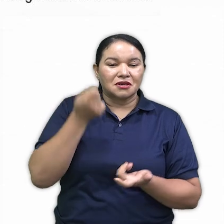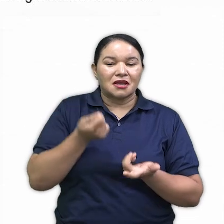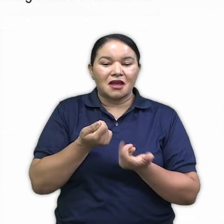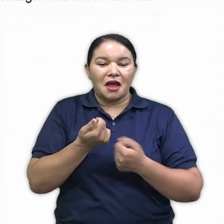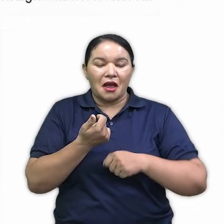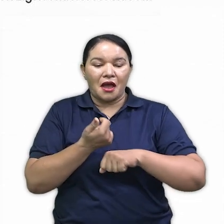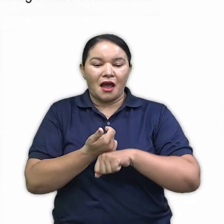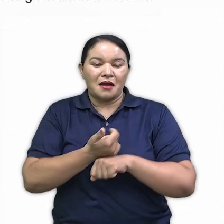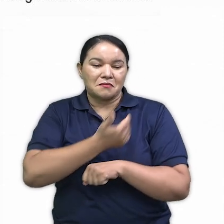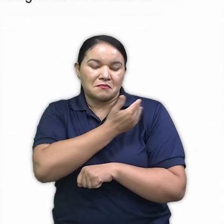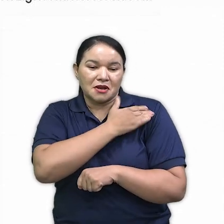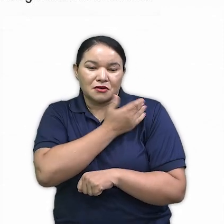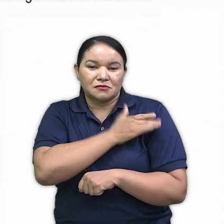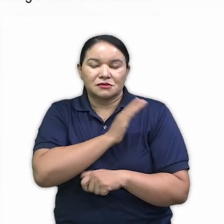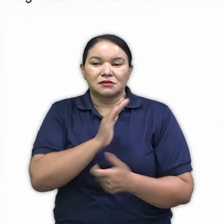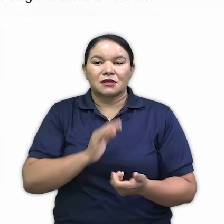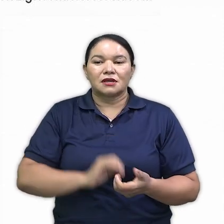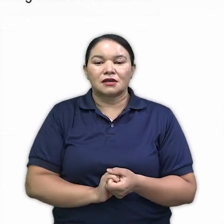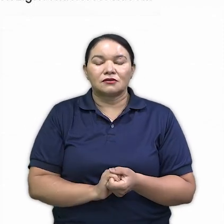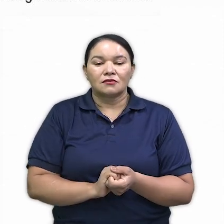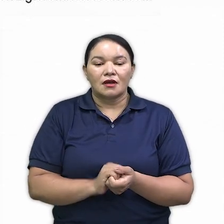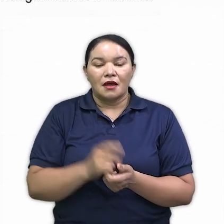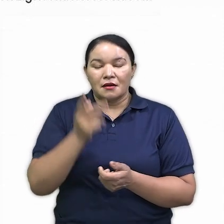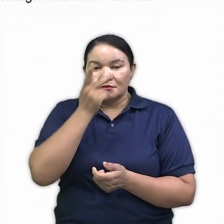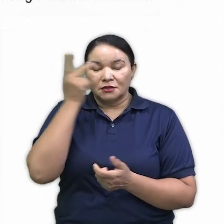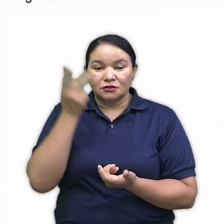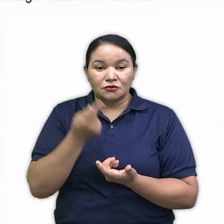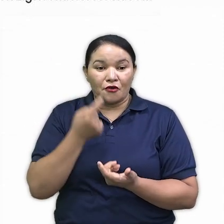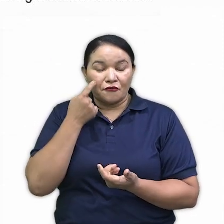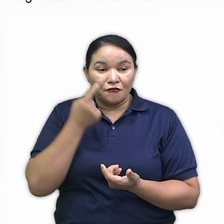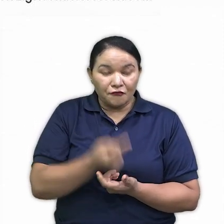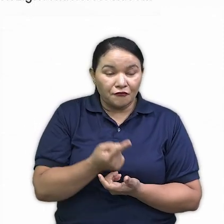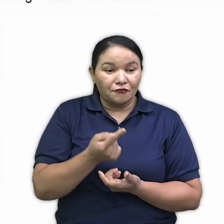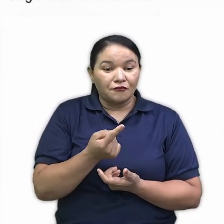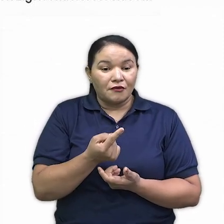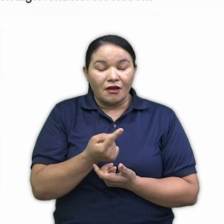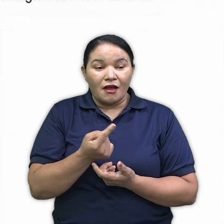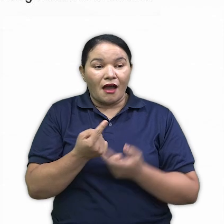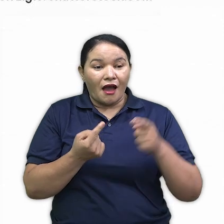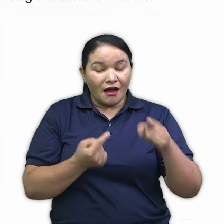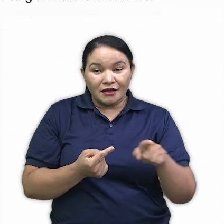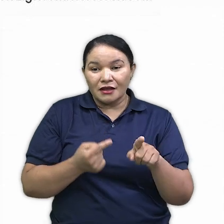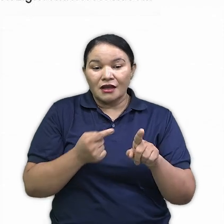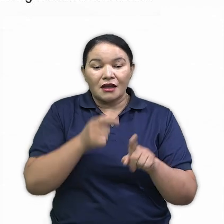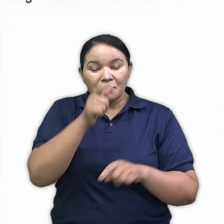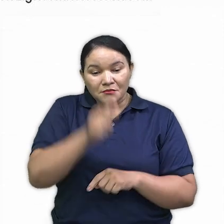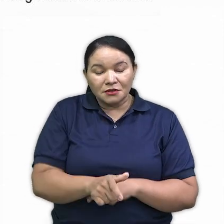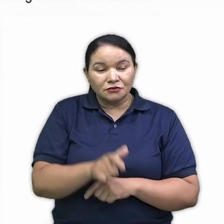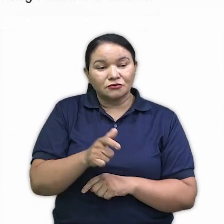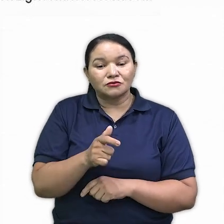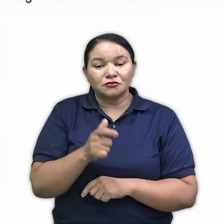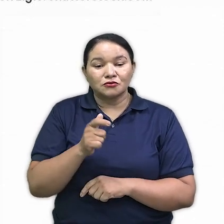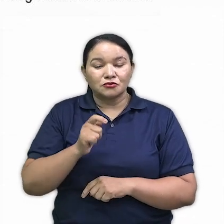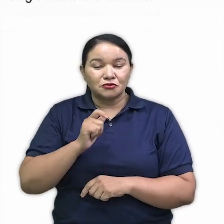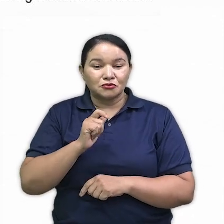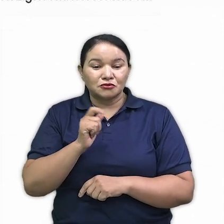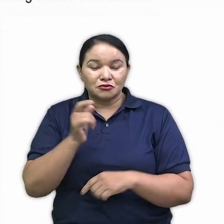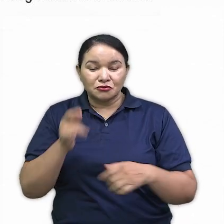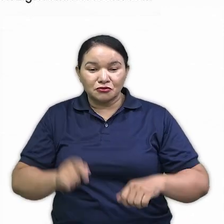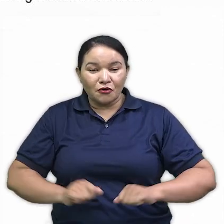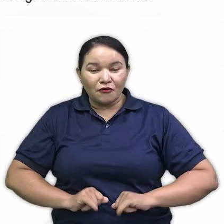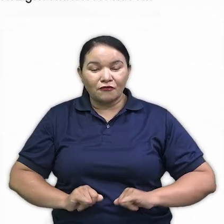preconceito, está sendo ali marginalizada, muitas vezes até violentada, e você não faz nada. Ah, mas eu não sou